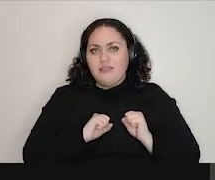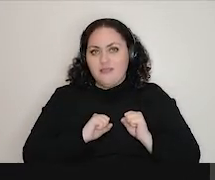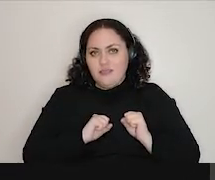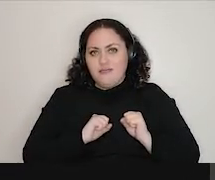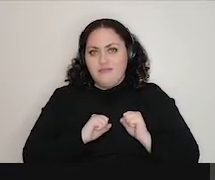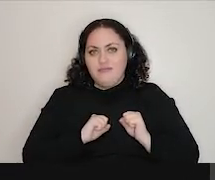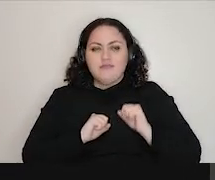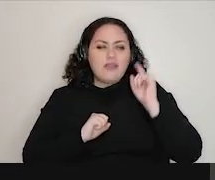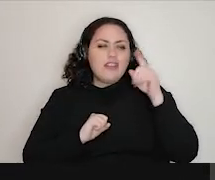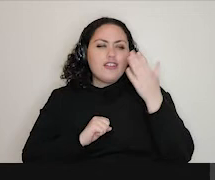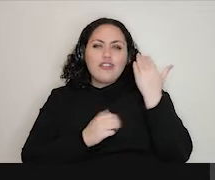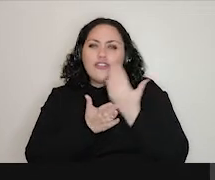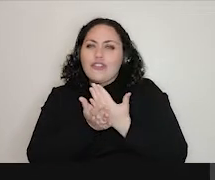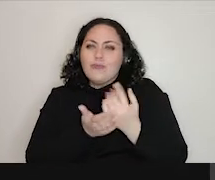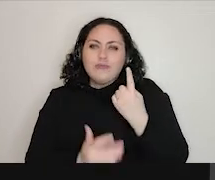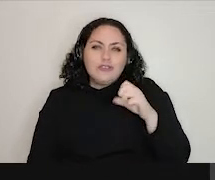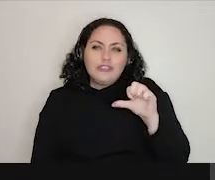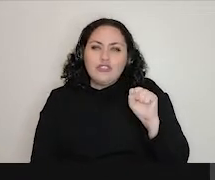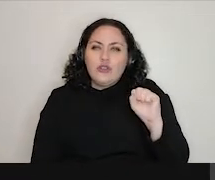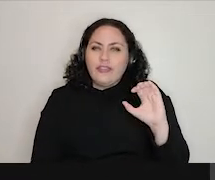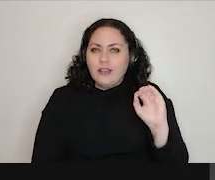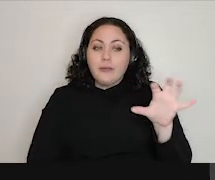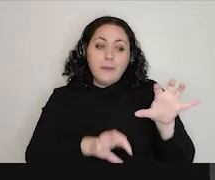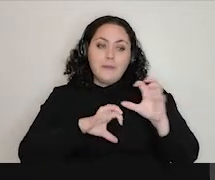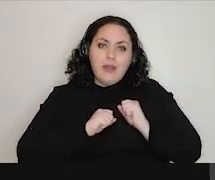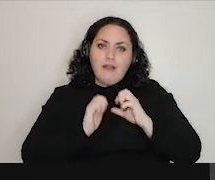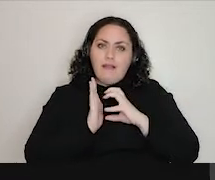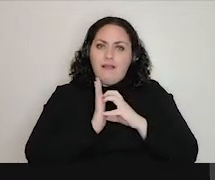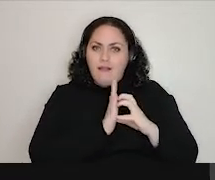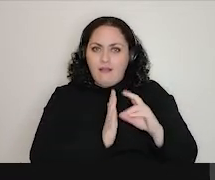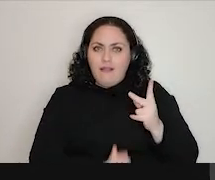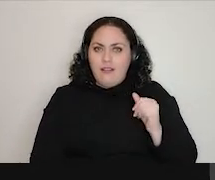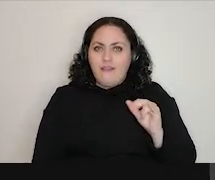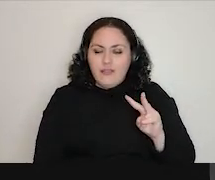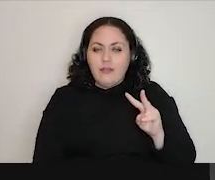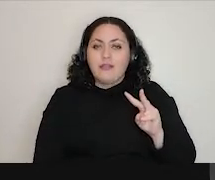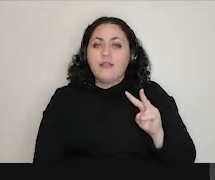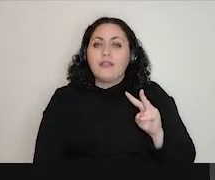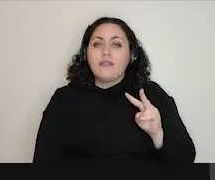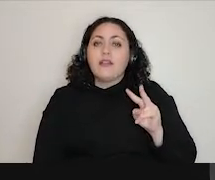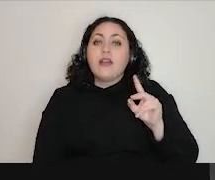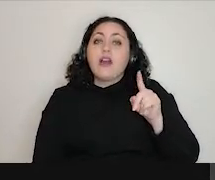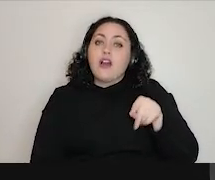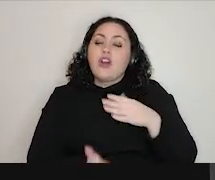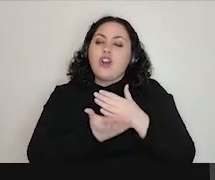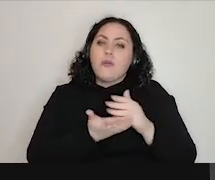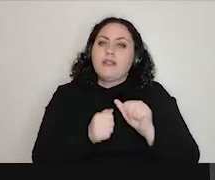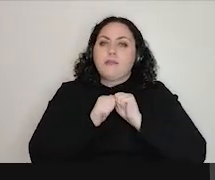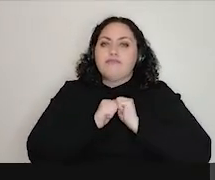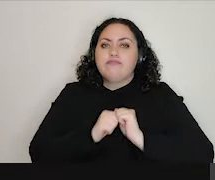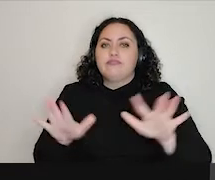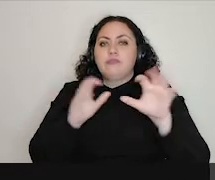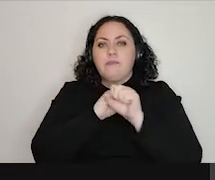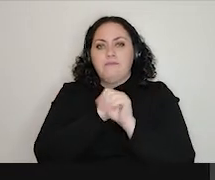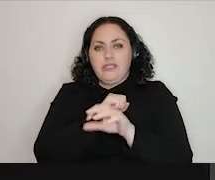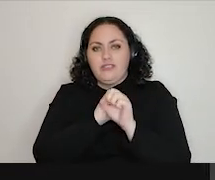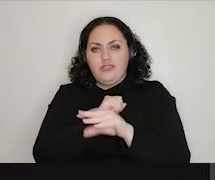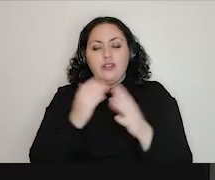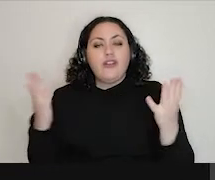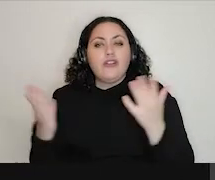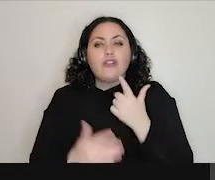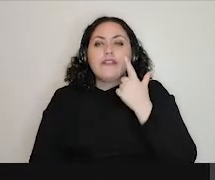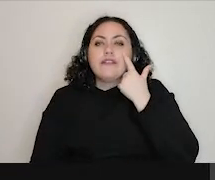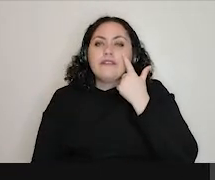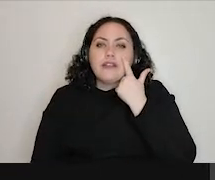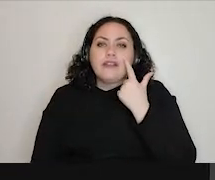é em um homem gay, logo no início da década de 80, e esses casos passam a serem